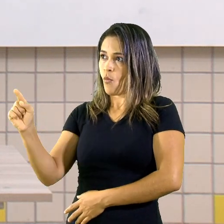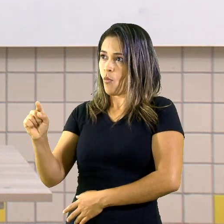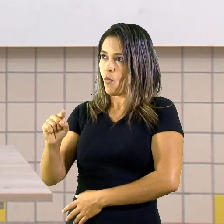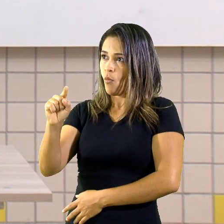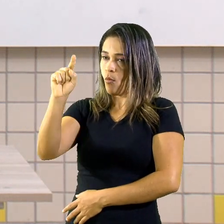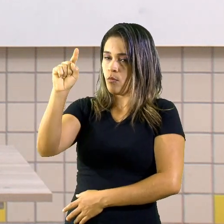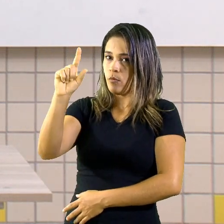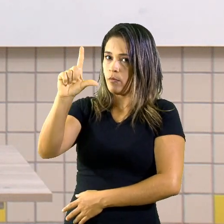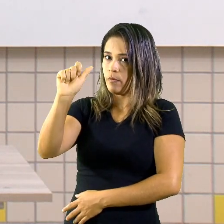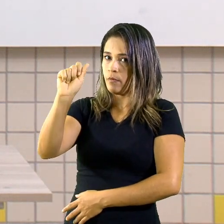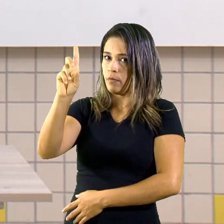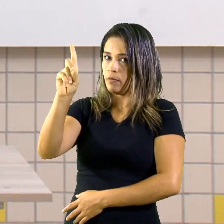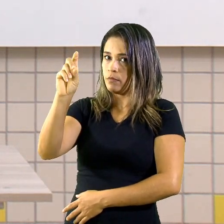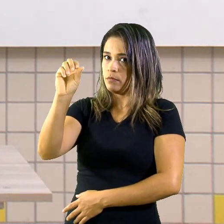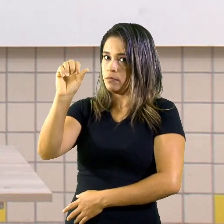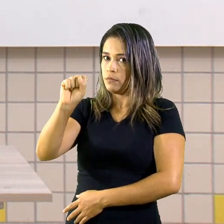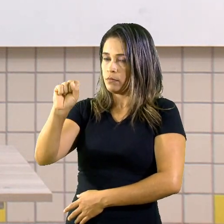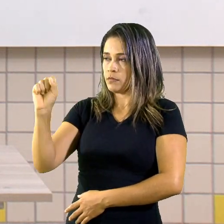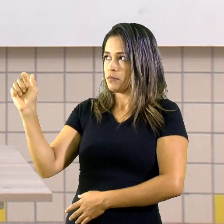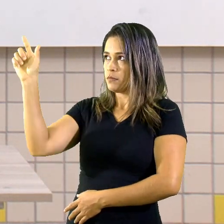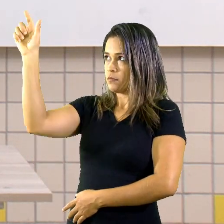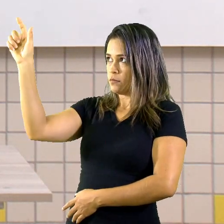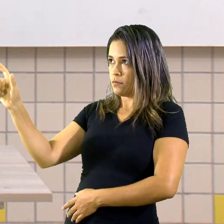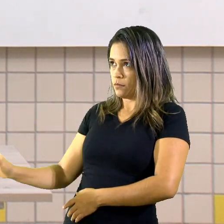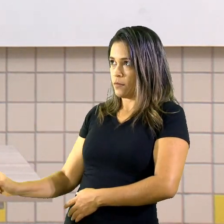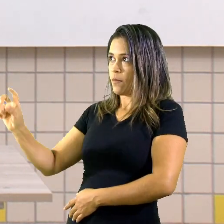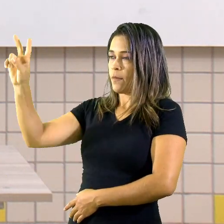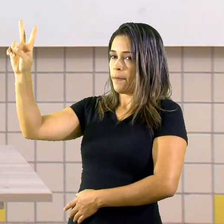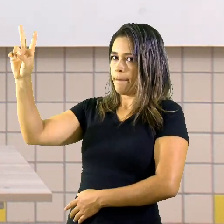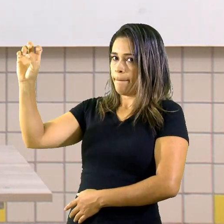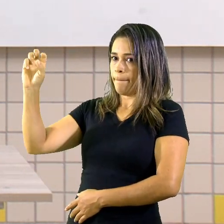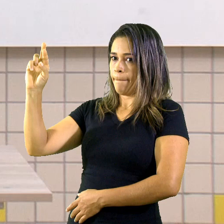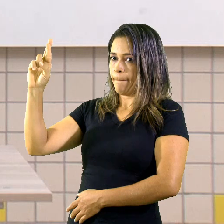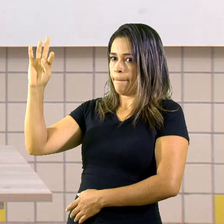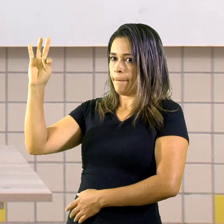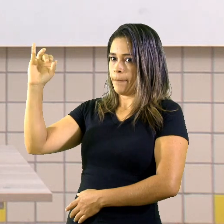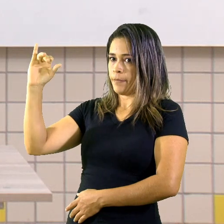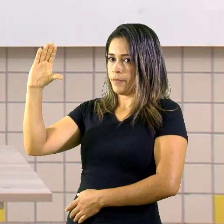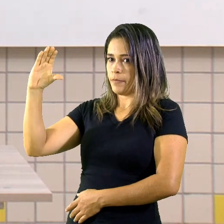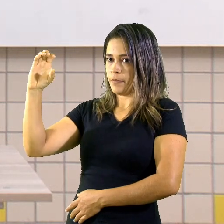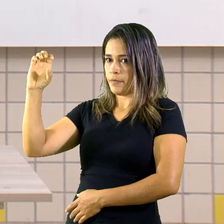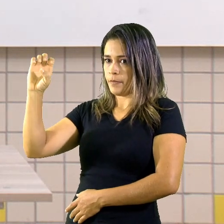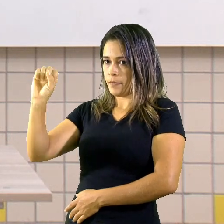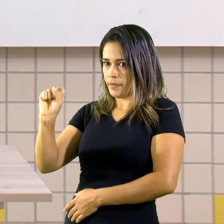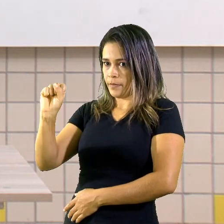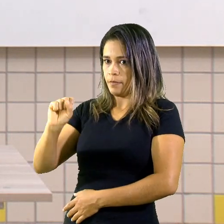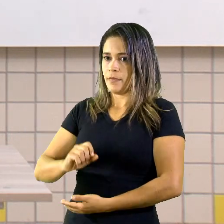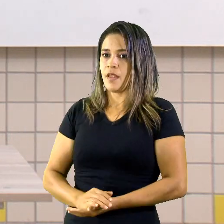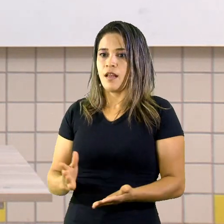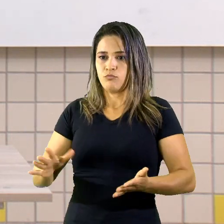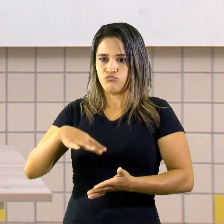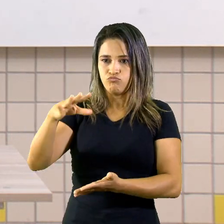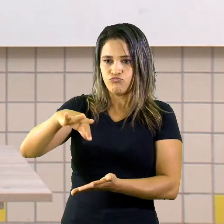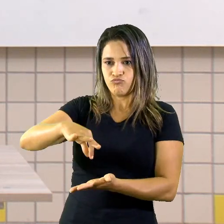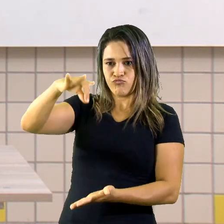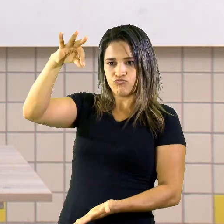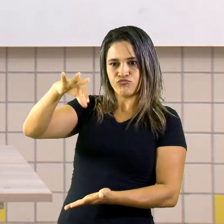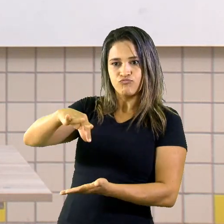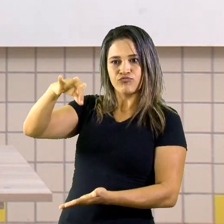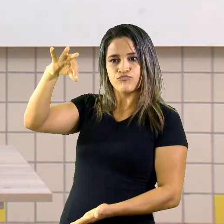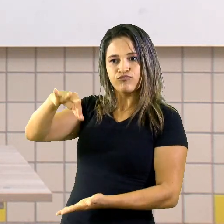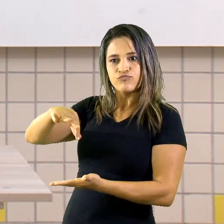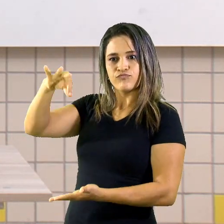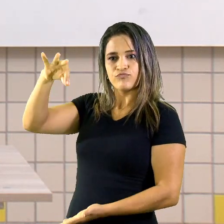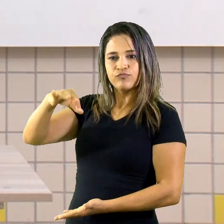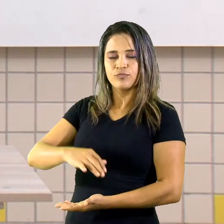último, eu vou colocar a quantidade de vértices. Então, vamos lá, vamos para o sorteio. Deixa eu